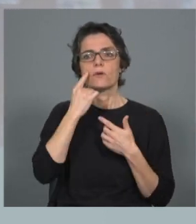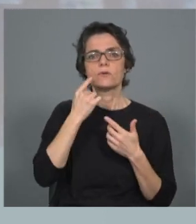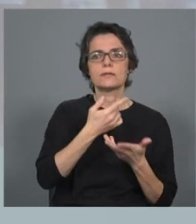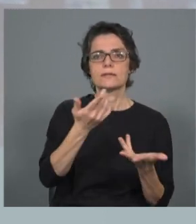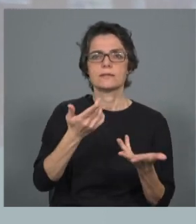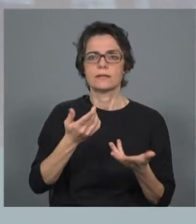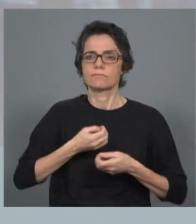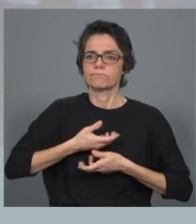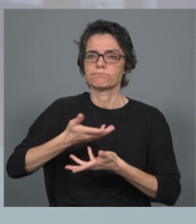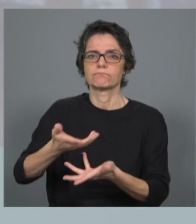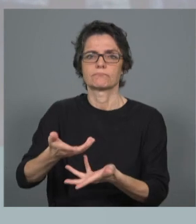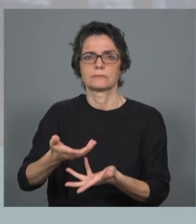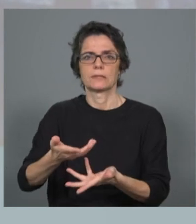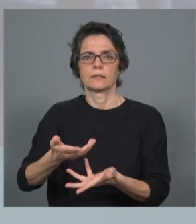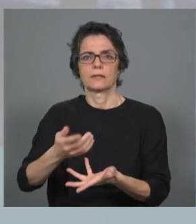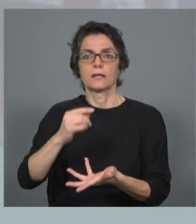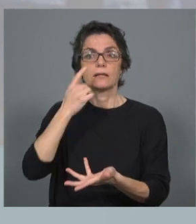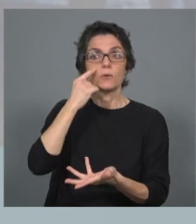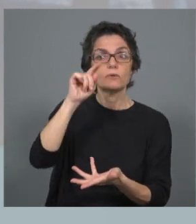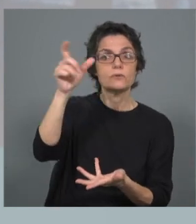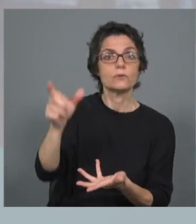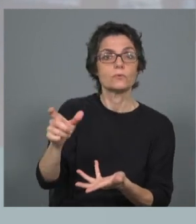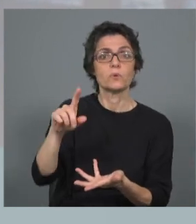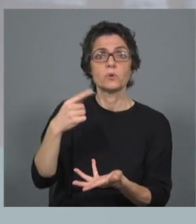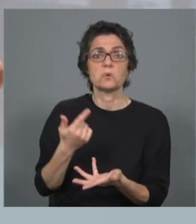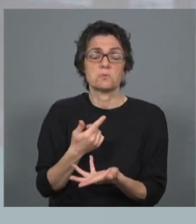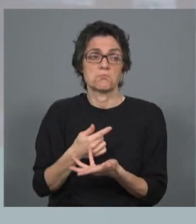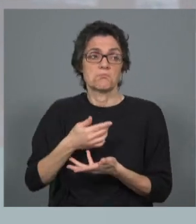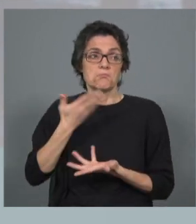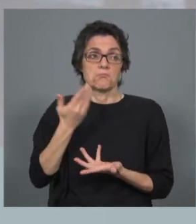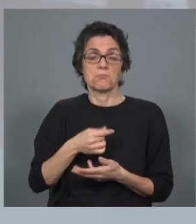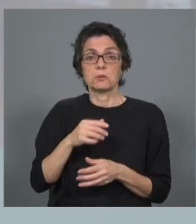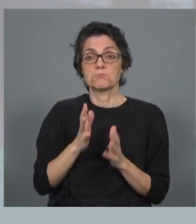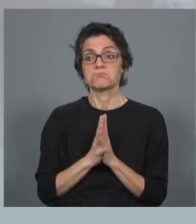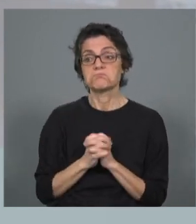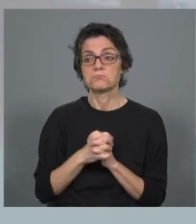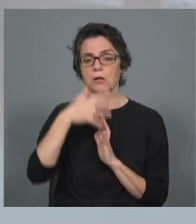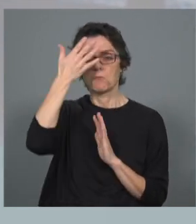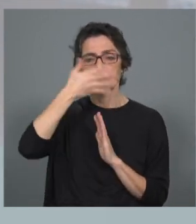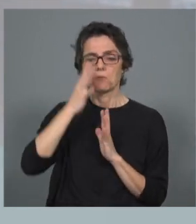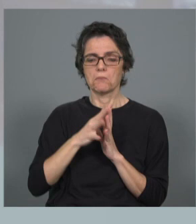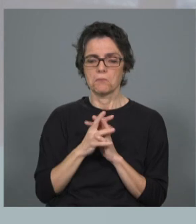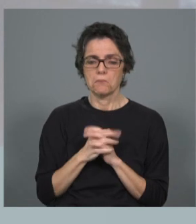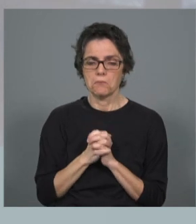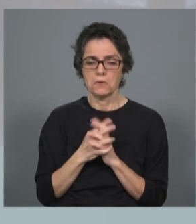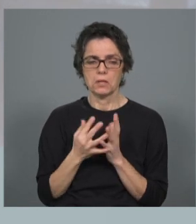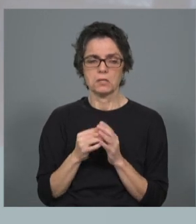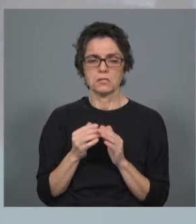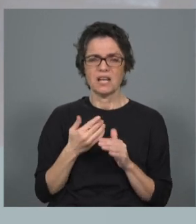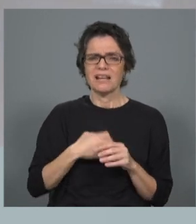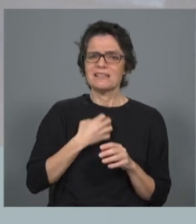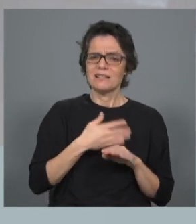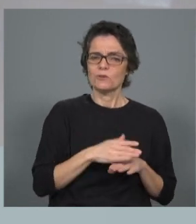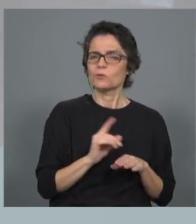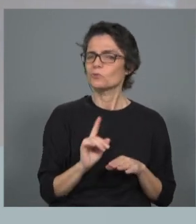que não somos apenas mais uma pessoa que está ali na missa ou que está ali numa oração, mas que nos conhecemos, que fazemos parte de